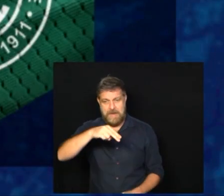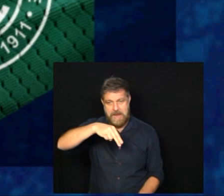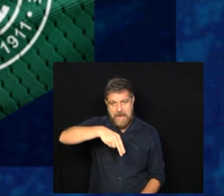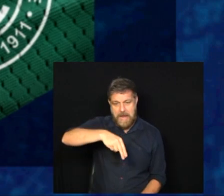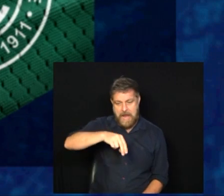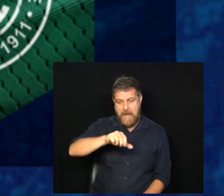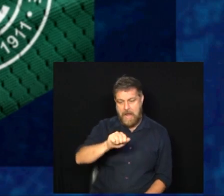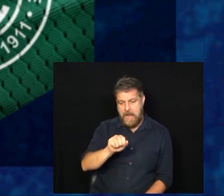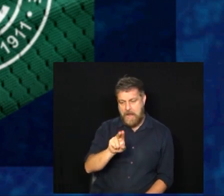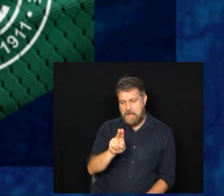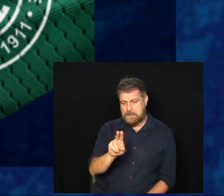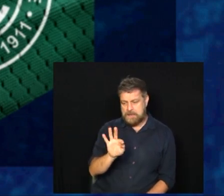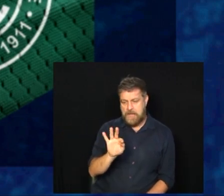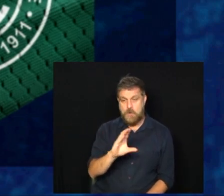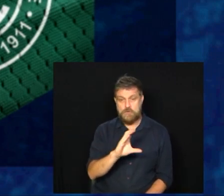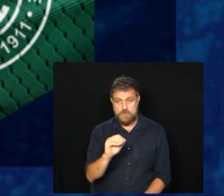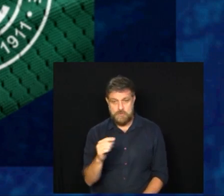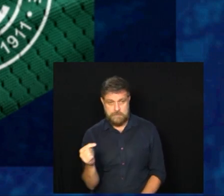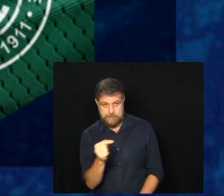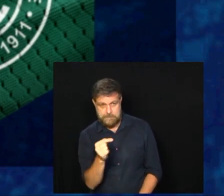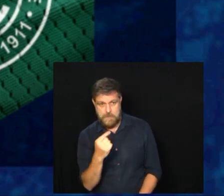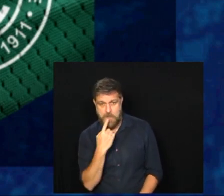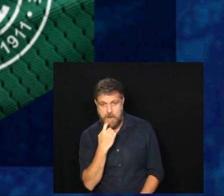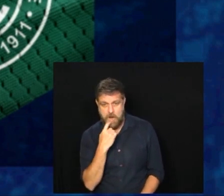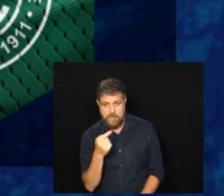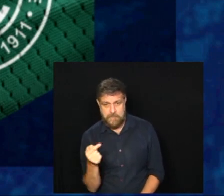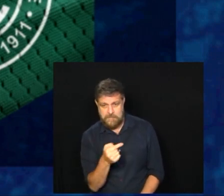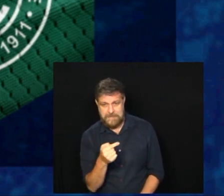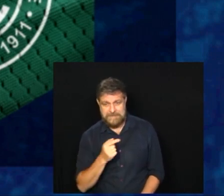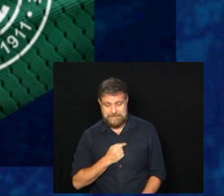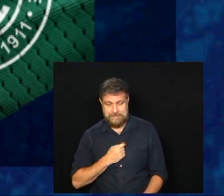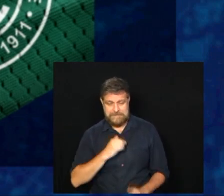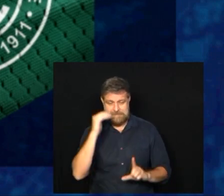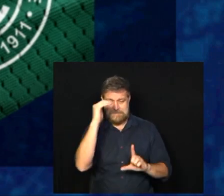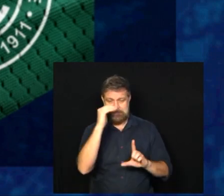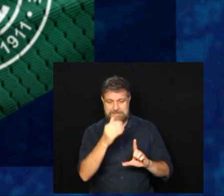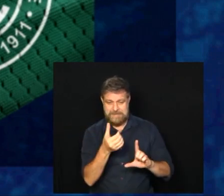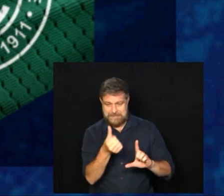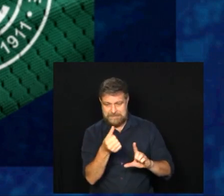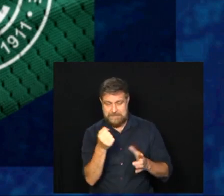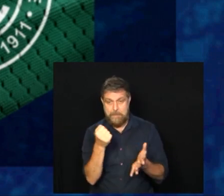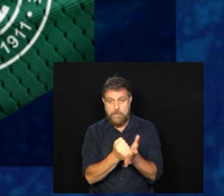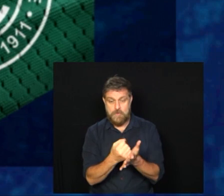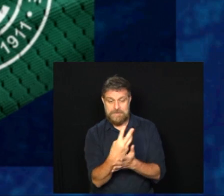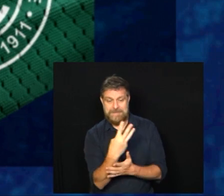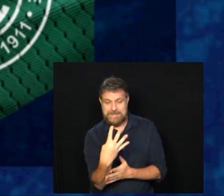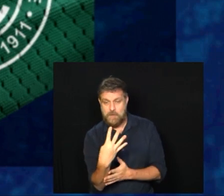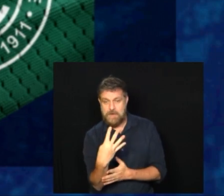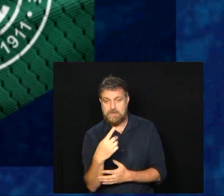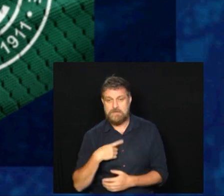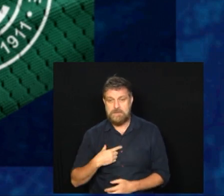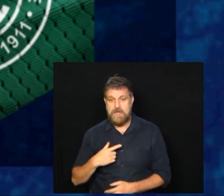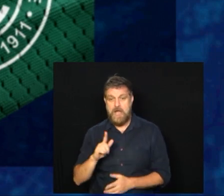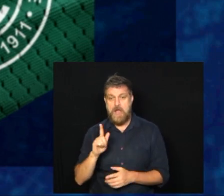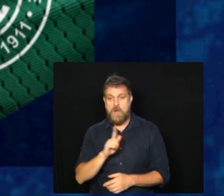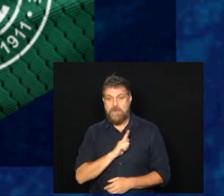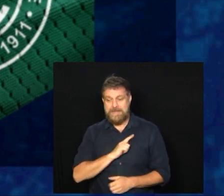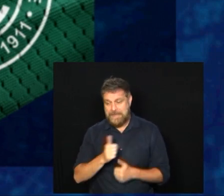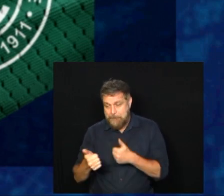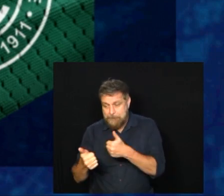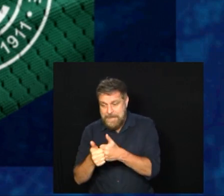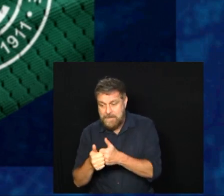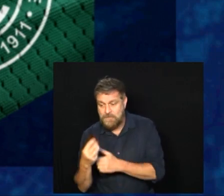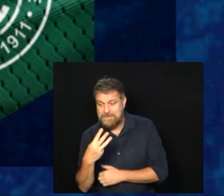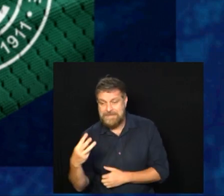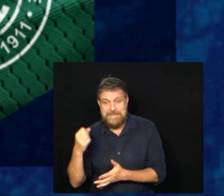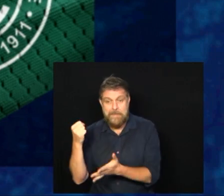que duelo interessante, porque o Náutico está na 6ª colocação com 34 pontos e o Guarani está logo atrás com